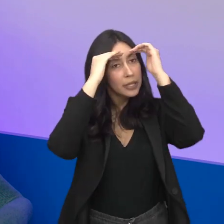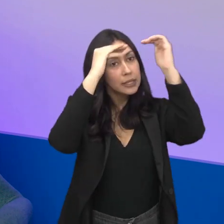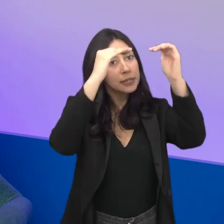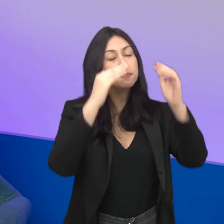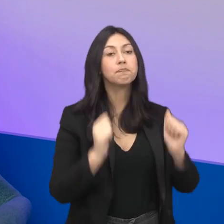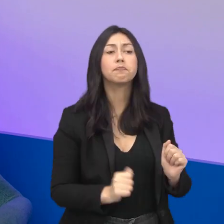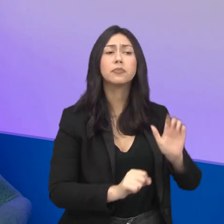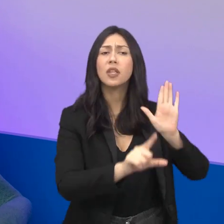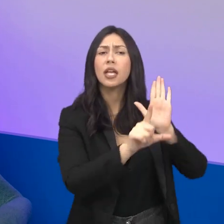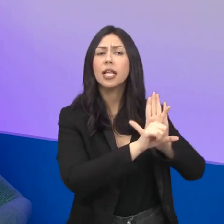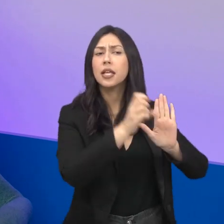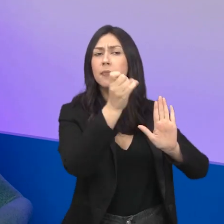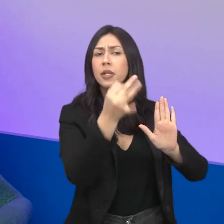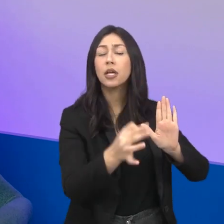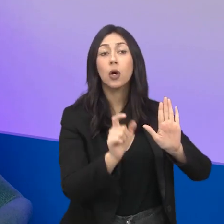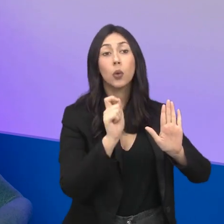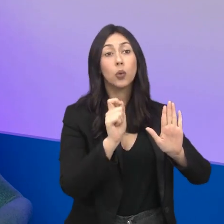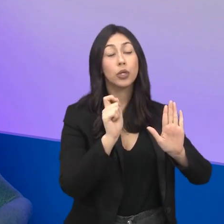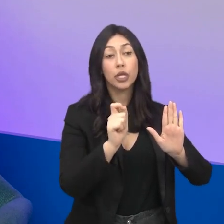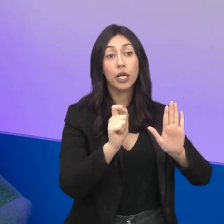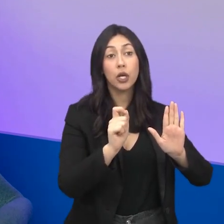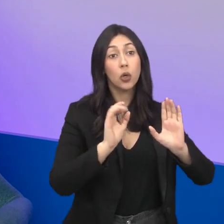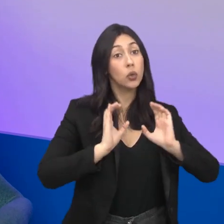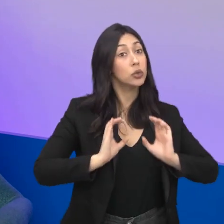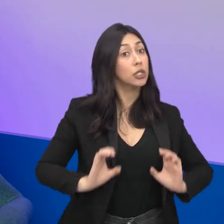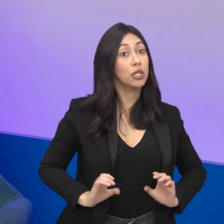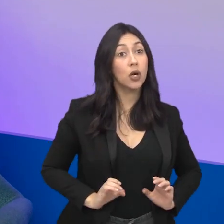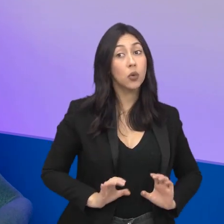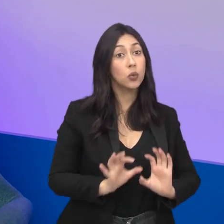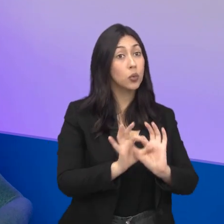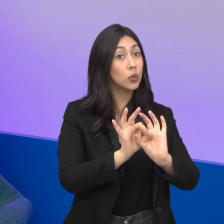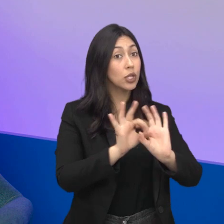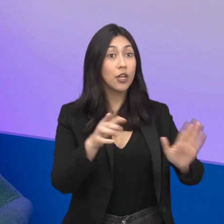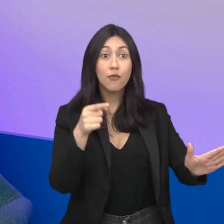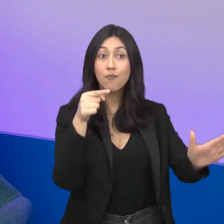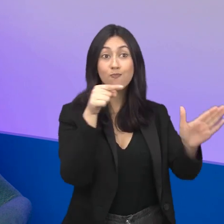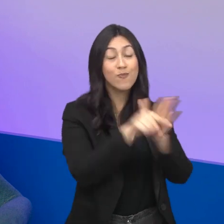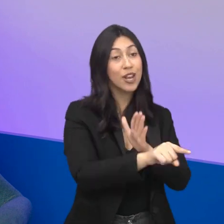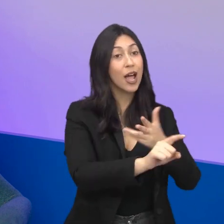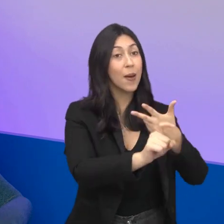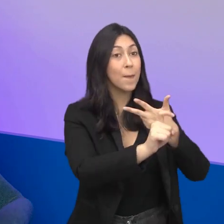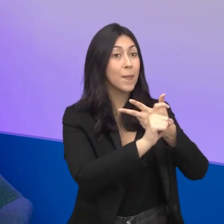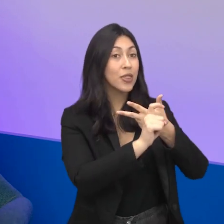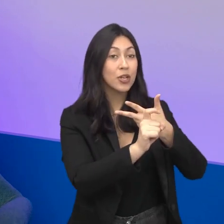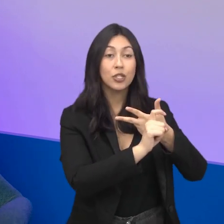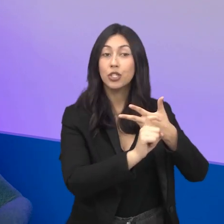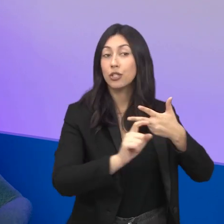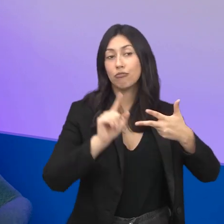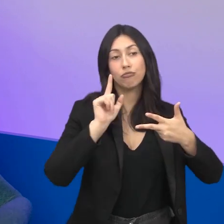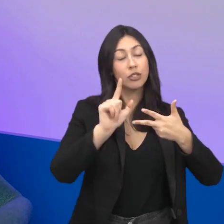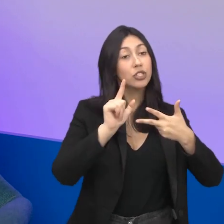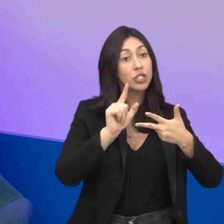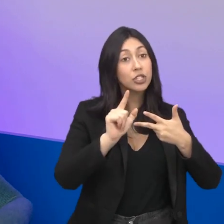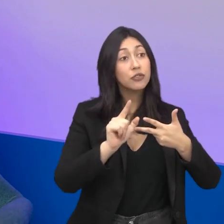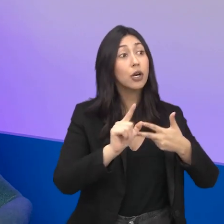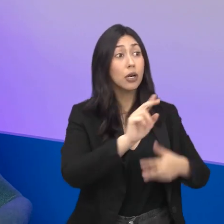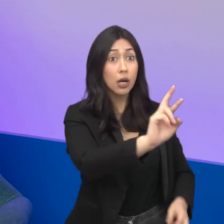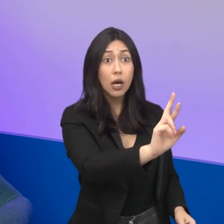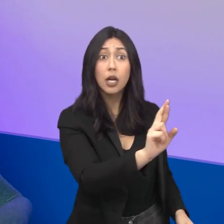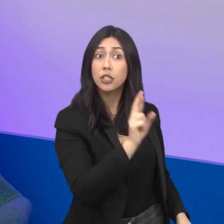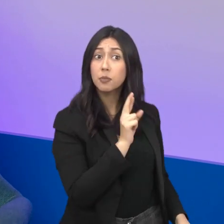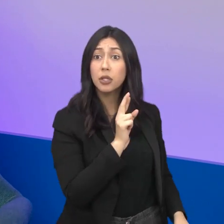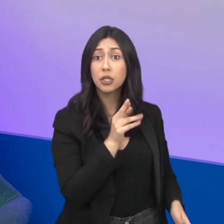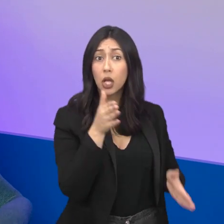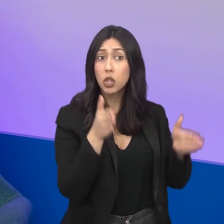Informação, qualquer cidadão, né, ele tem a possibilidade de fazer uma pergunta tanto para o Poder Executivo quanto para o Legislativo e obter